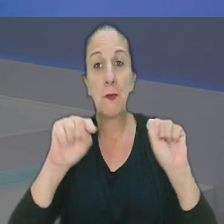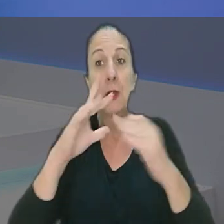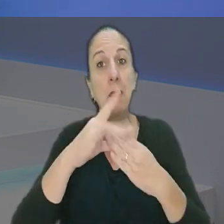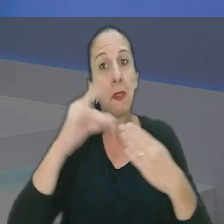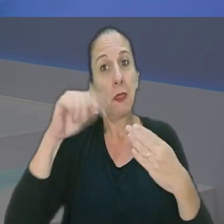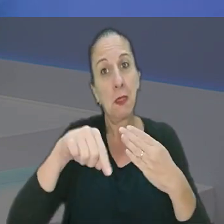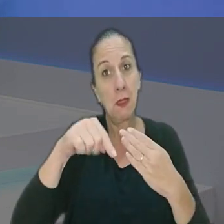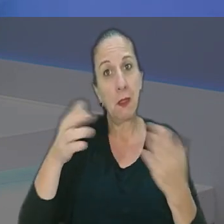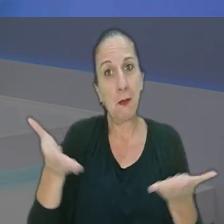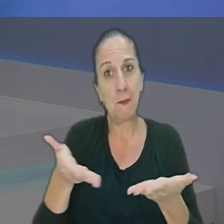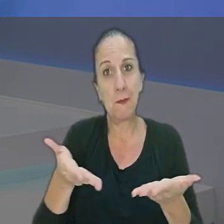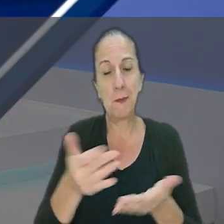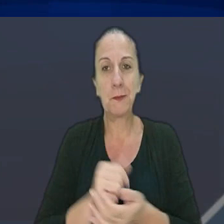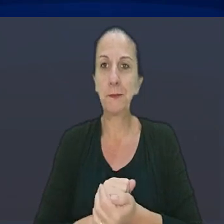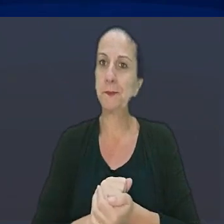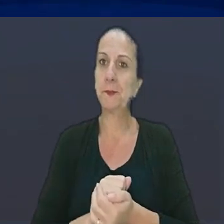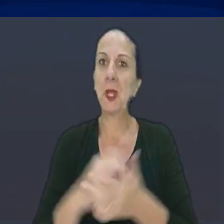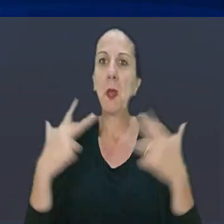destaques desta edição.